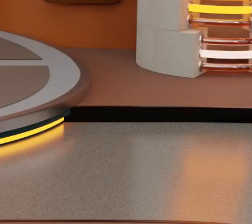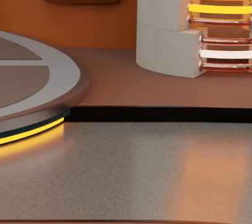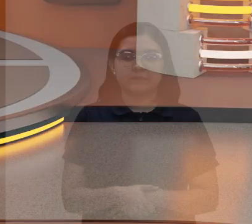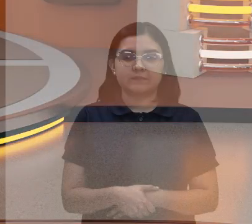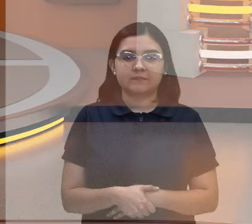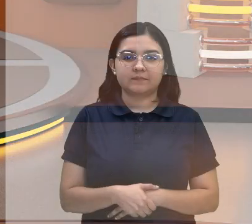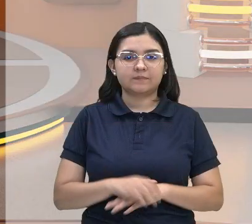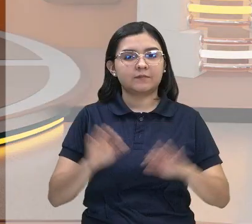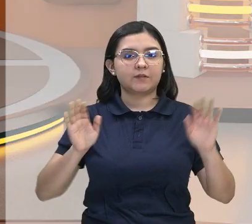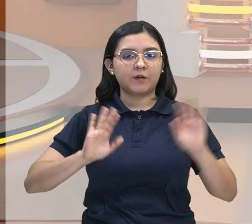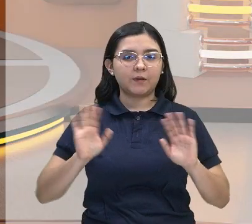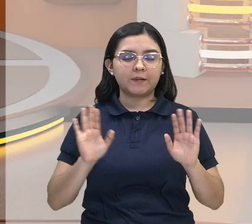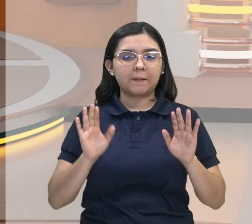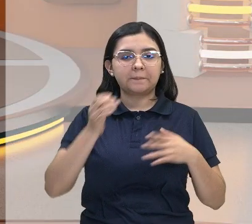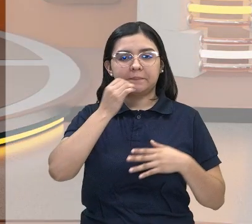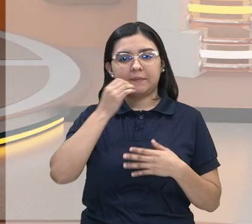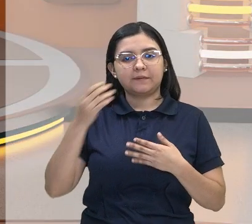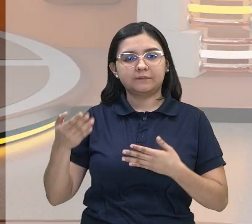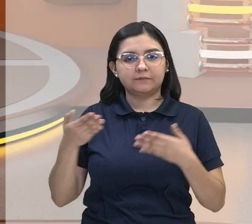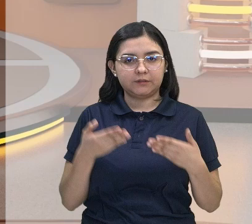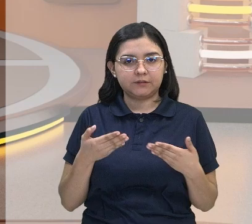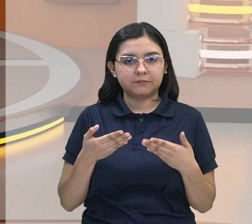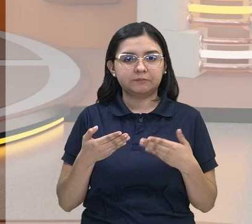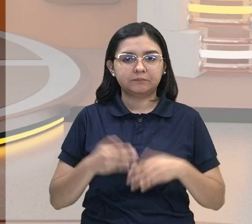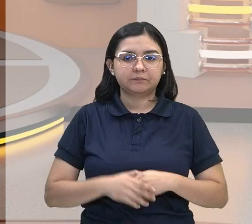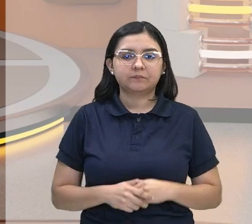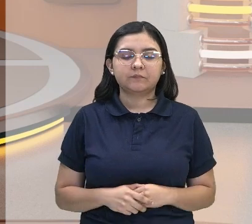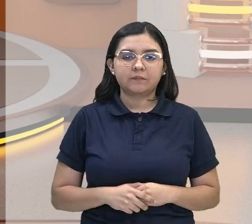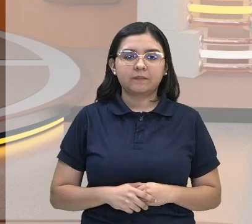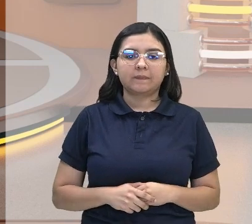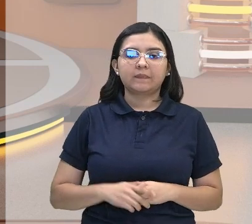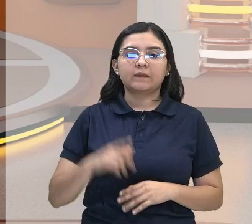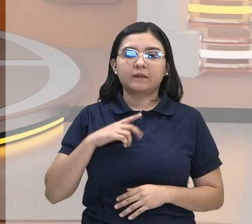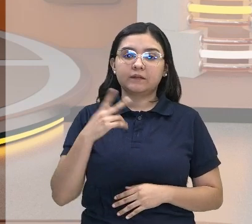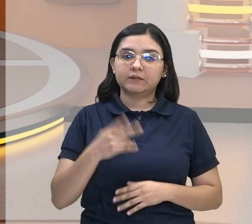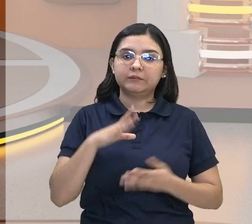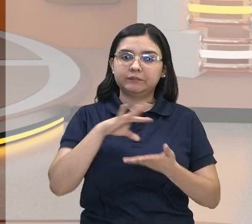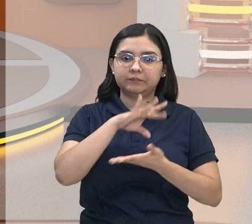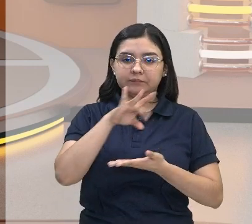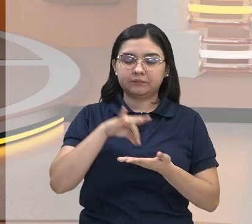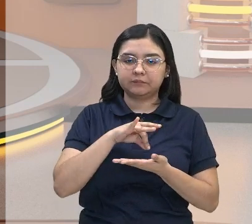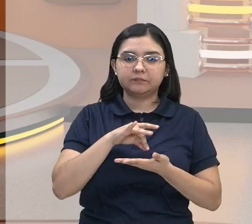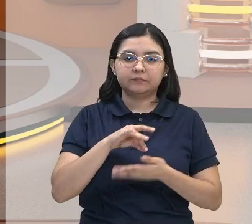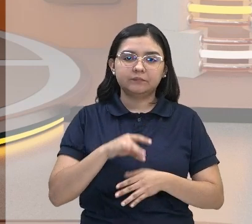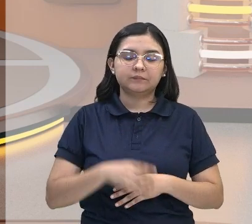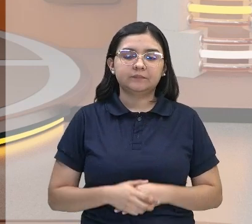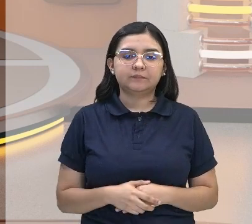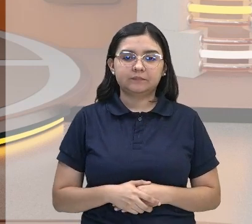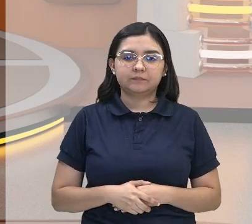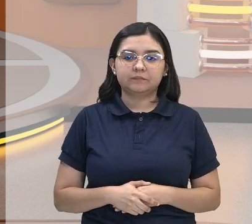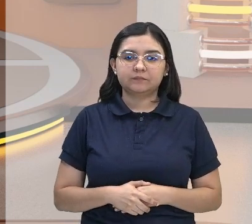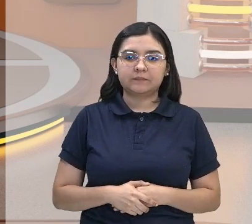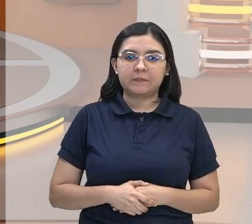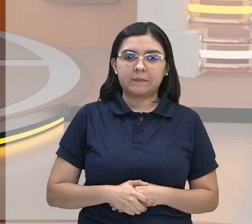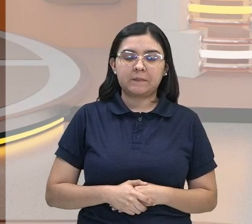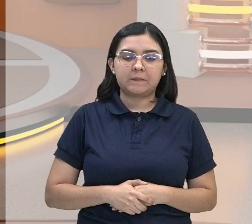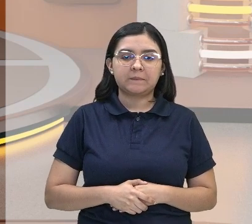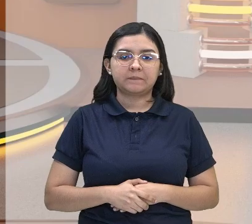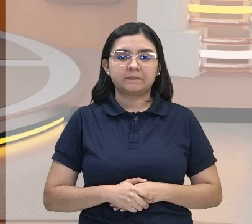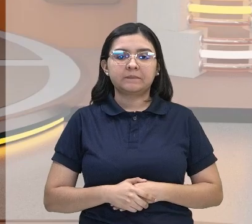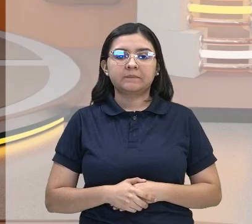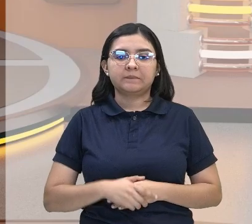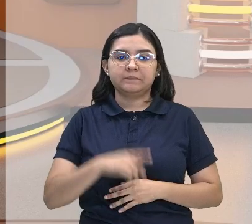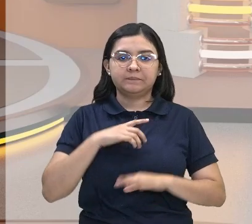Olá, sejam bem-vindos e bem-vindas ao Centro de Mídias de Educação do Amazonas, ao